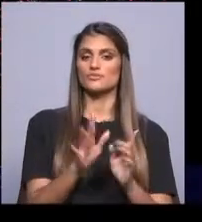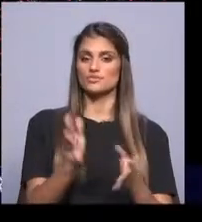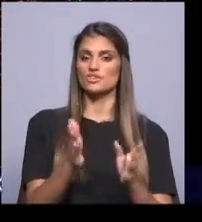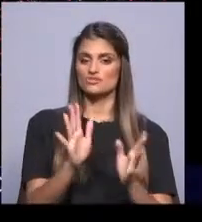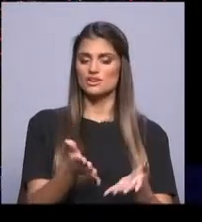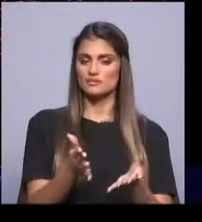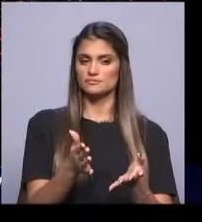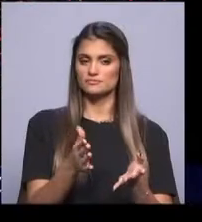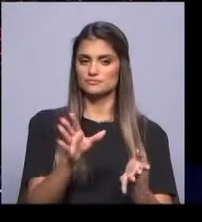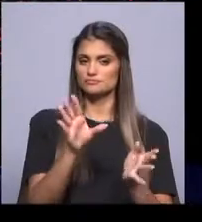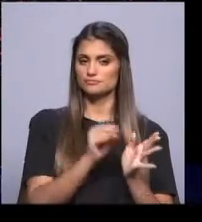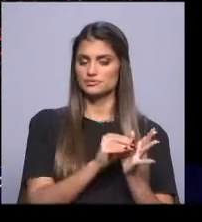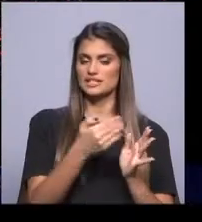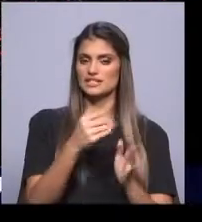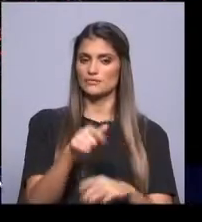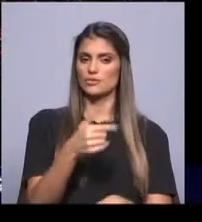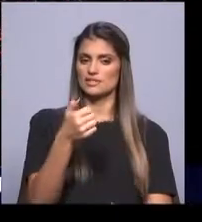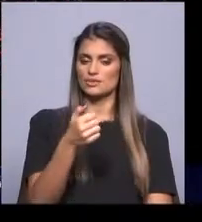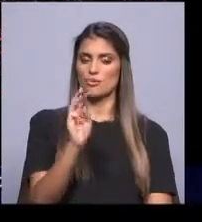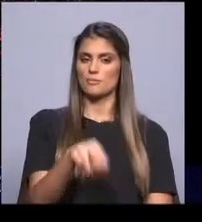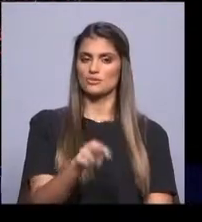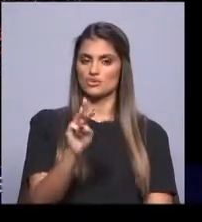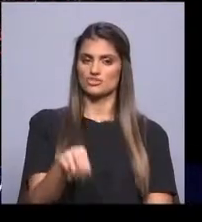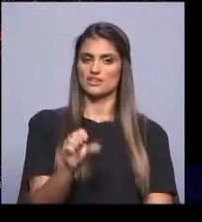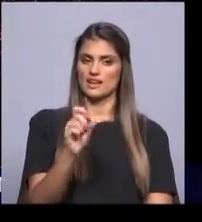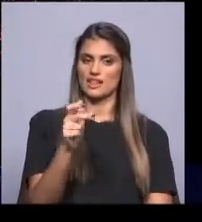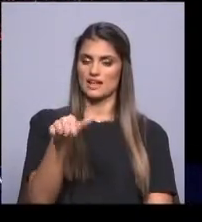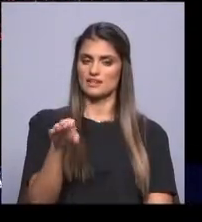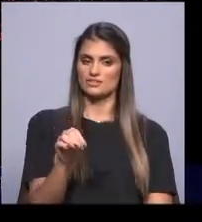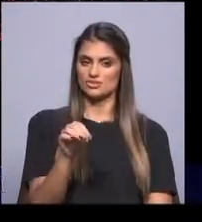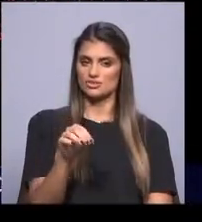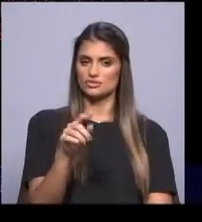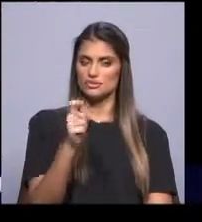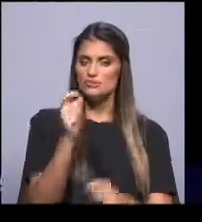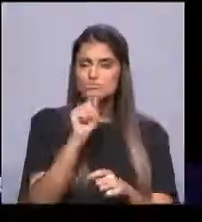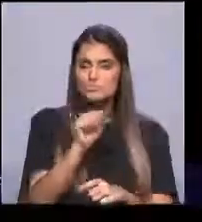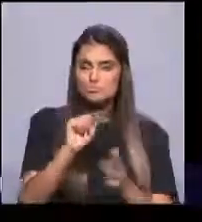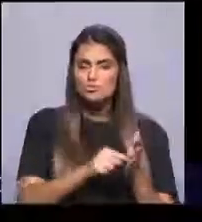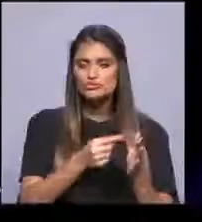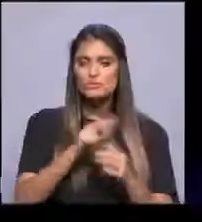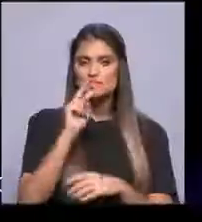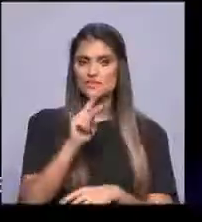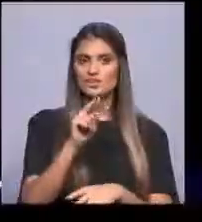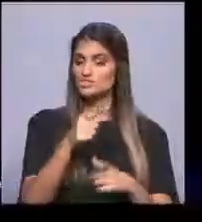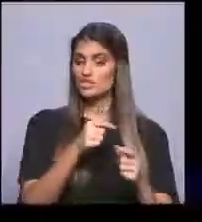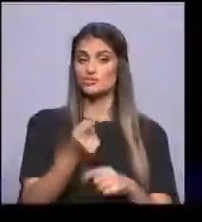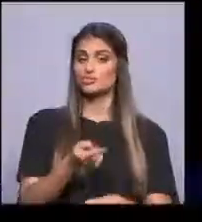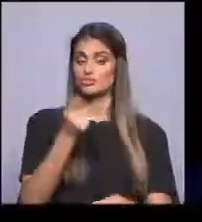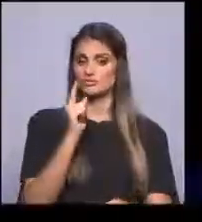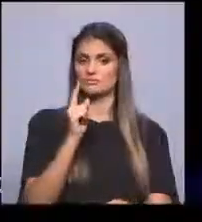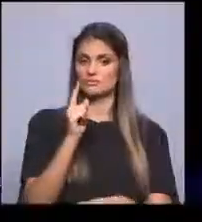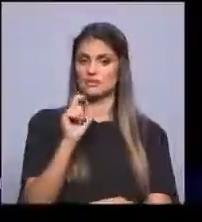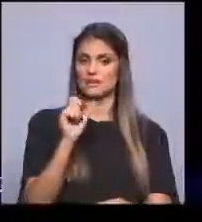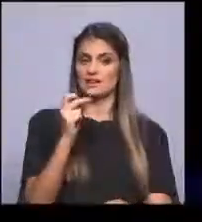catalogou 7,5 milhões de galáxias. Cada ponto que nós estamos aqui a ver neste mapa não são estrelas, são